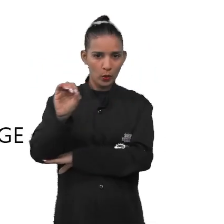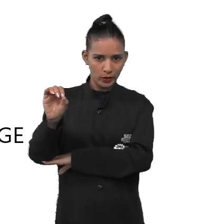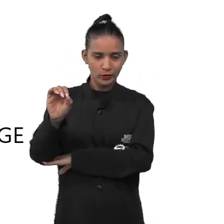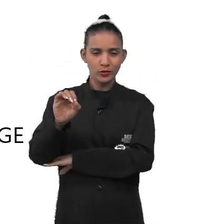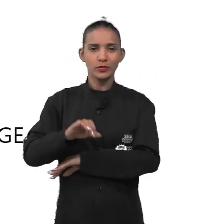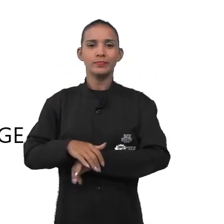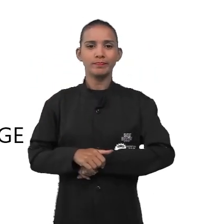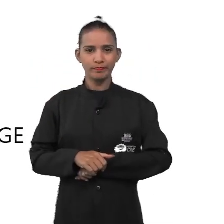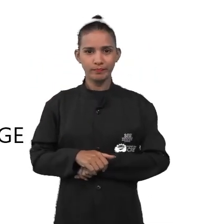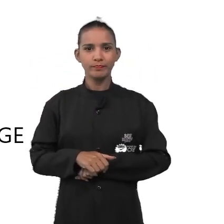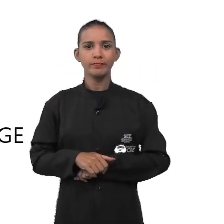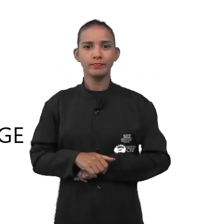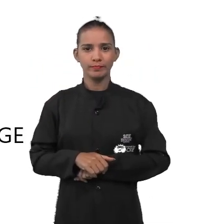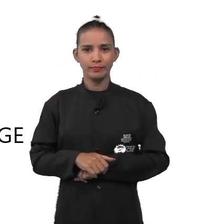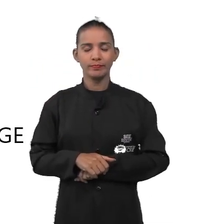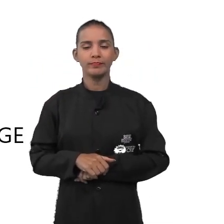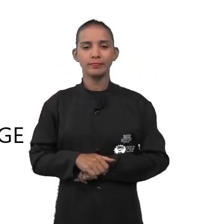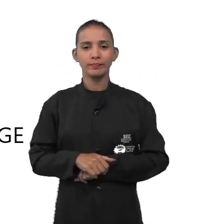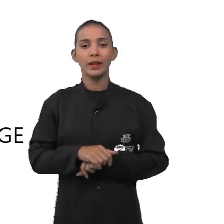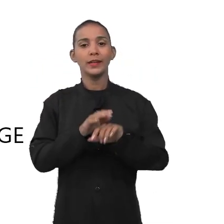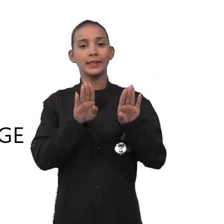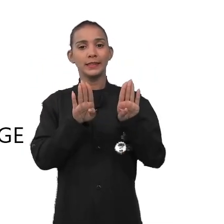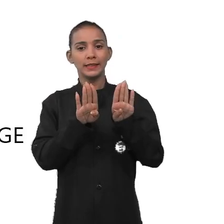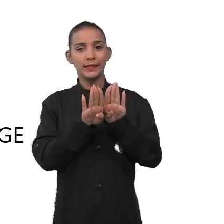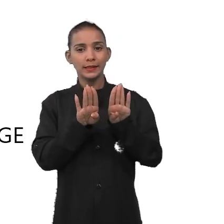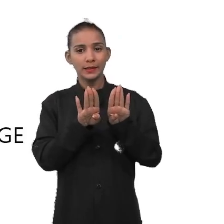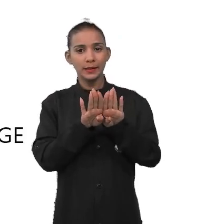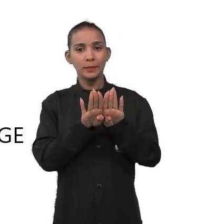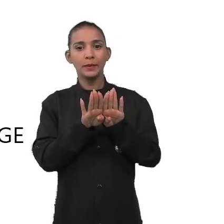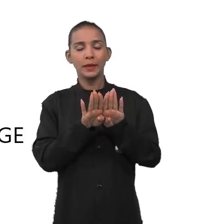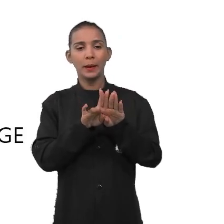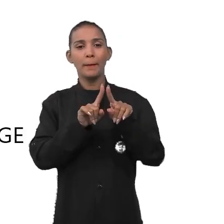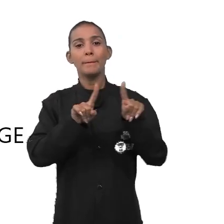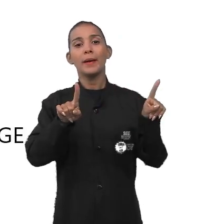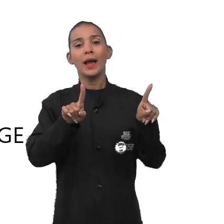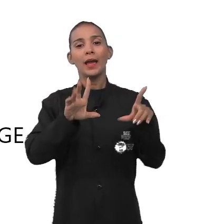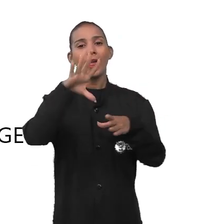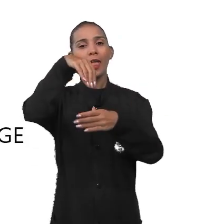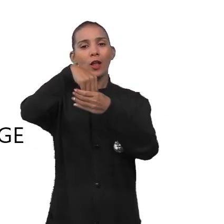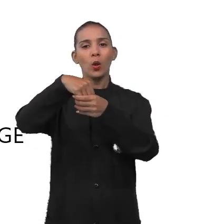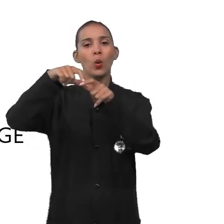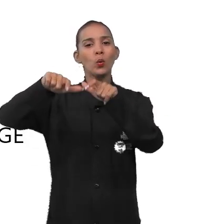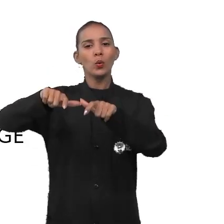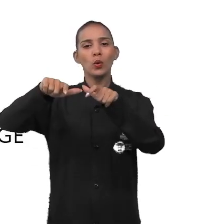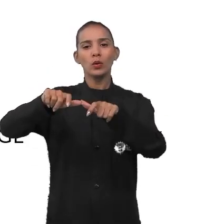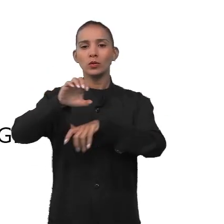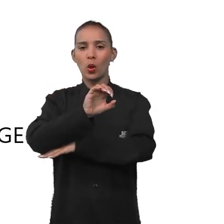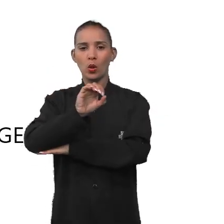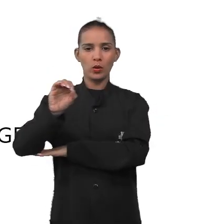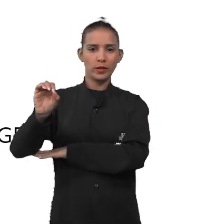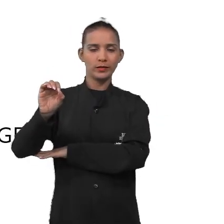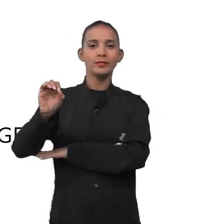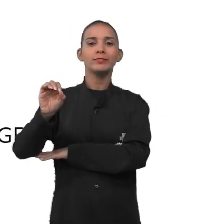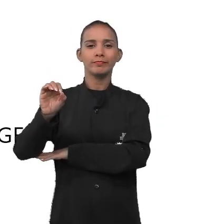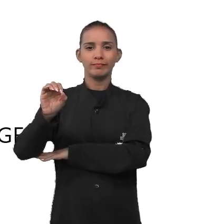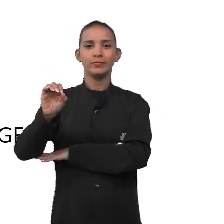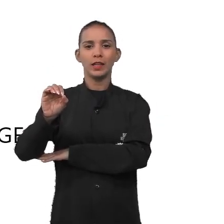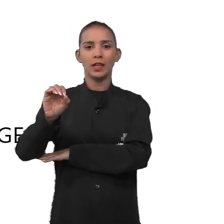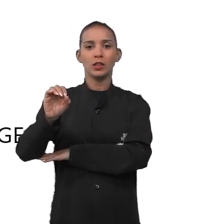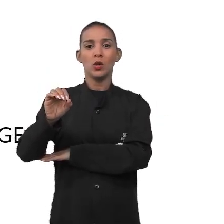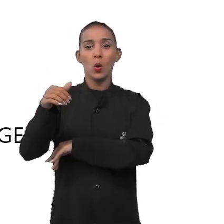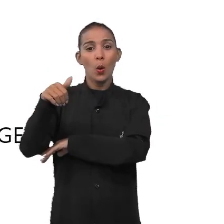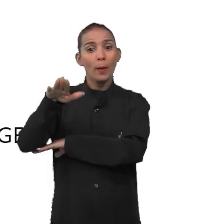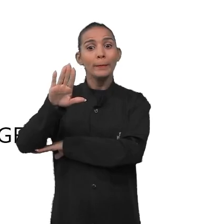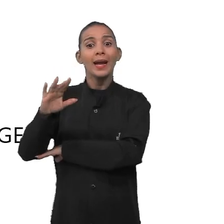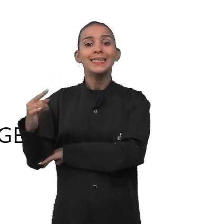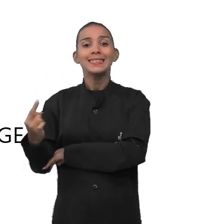Brasil. Também a gente fala, né, mais ao oeste. Ponto extremo ocidental fica lá no município de